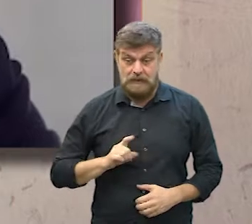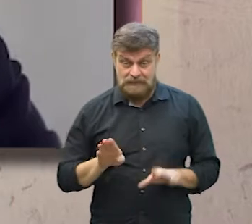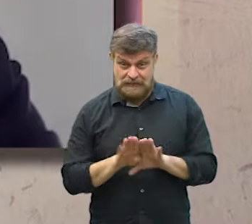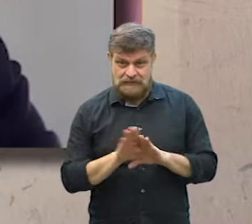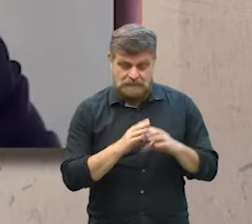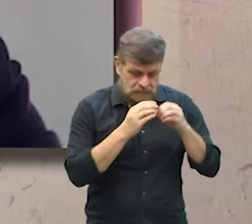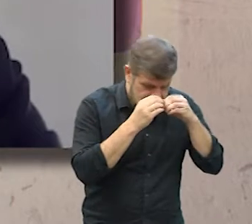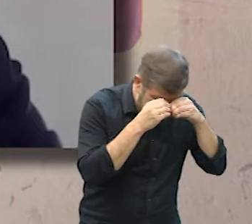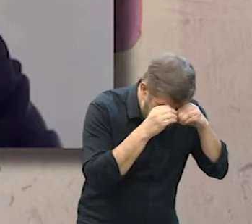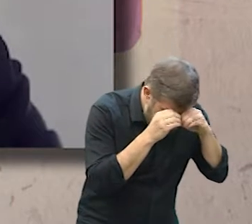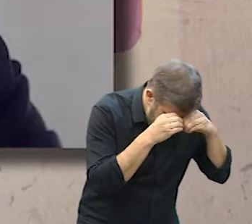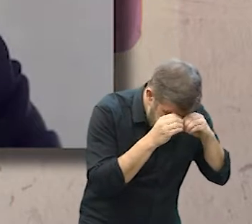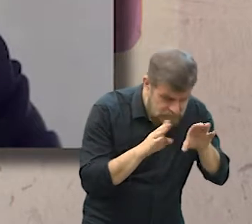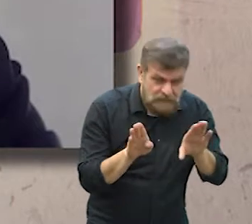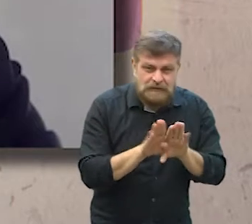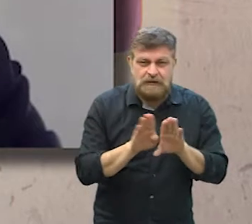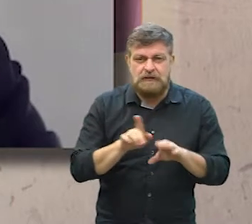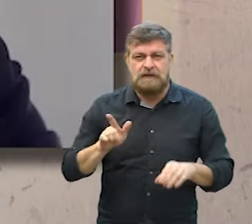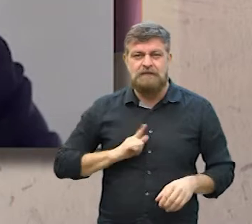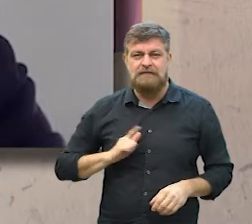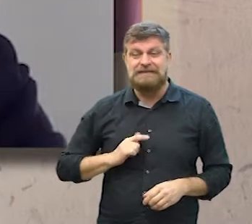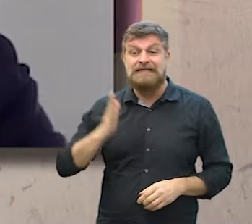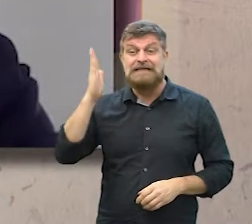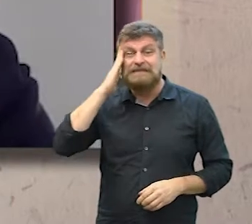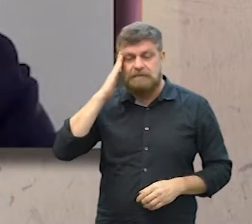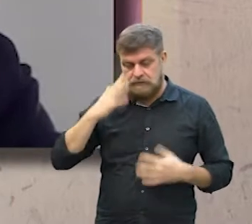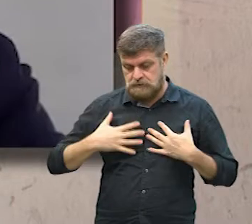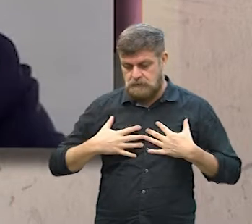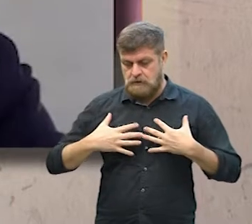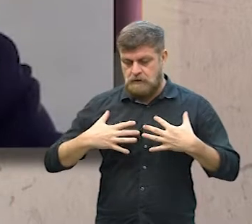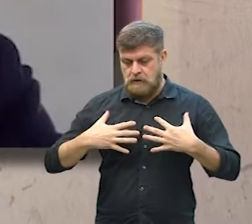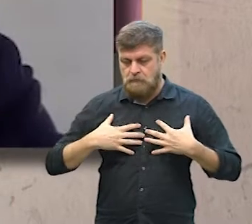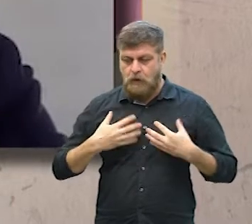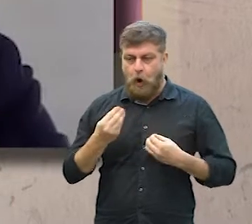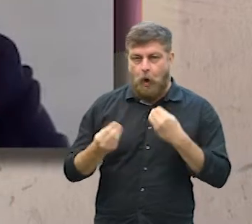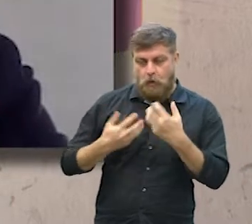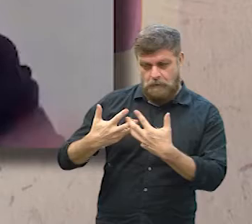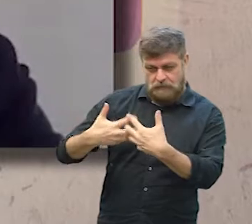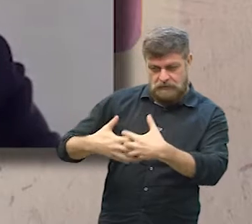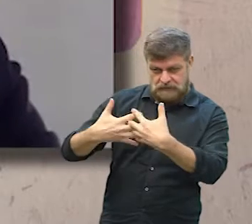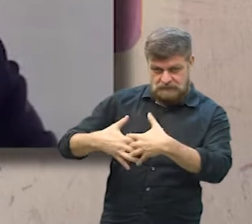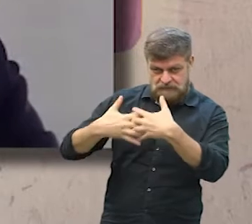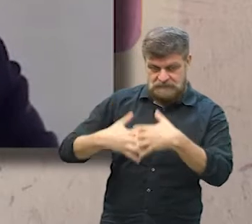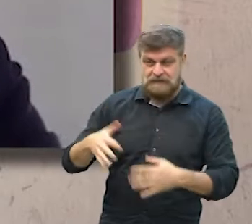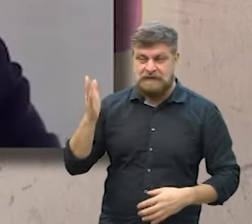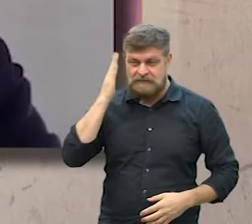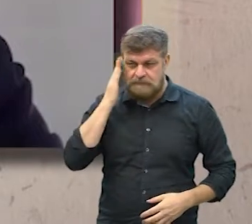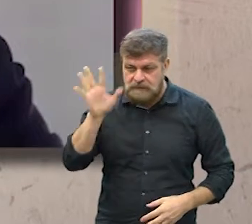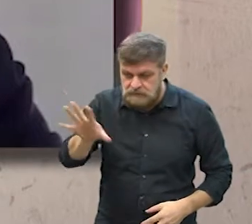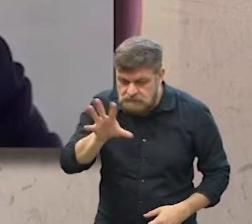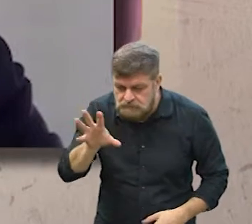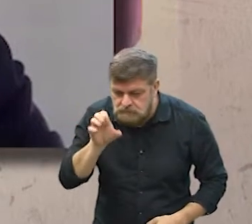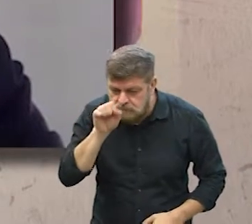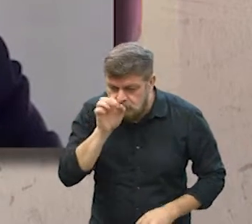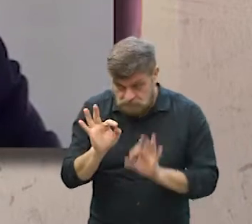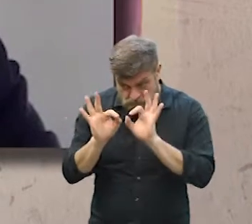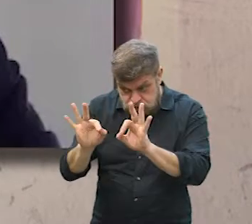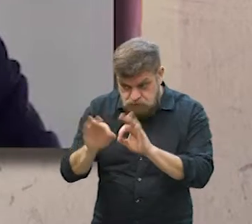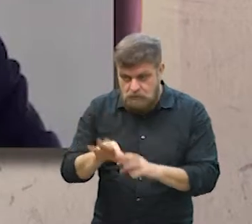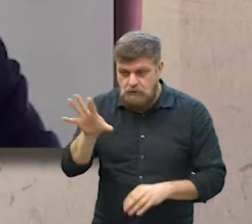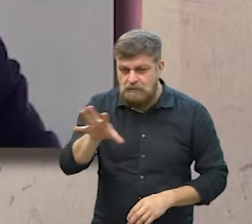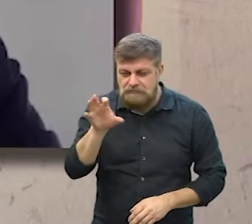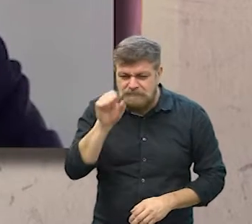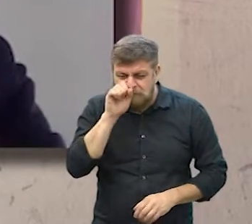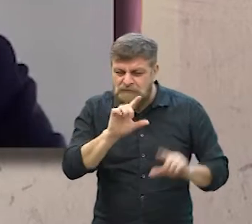nos laboratórios. Por exemplo, tem um chamado espirometria, o teste de função pulmonar, que a gente vai justamente medir esse fluxo aéreo do paciente